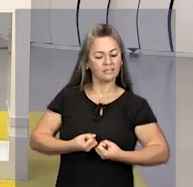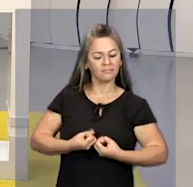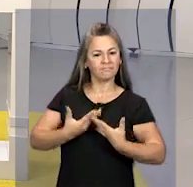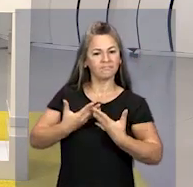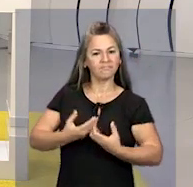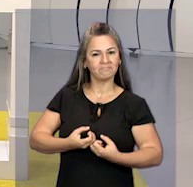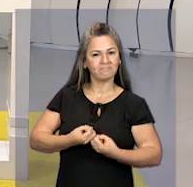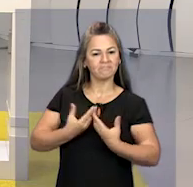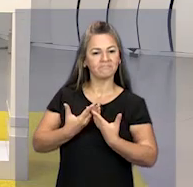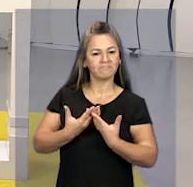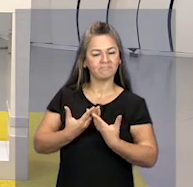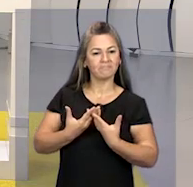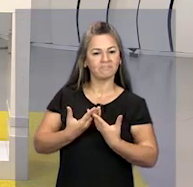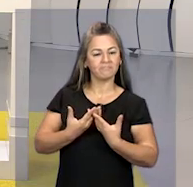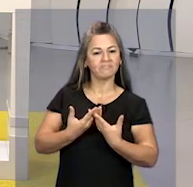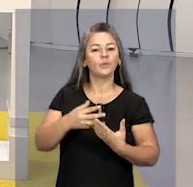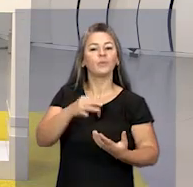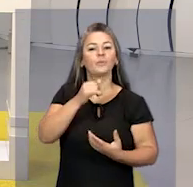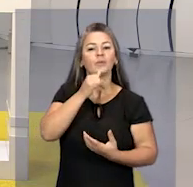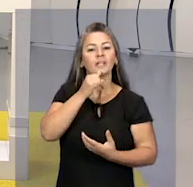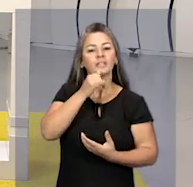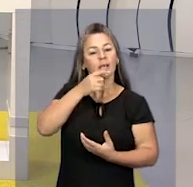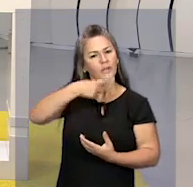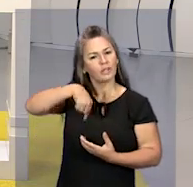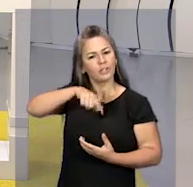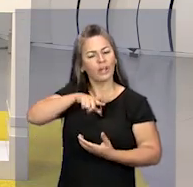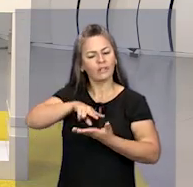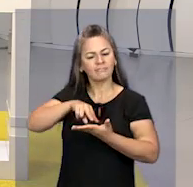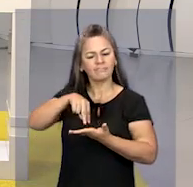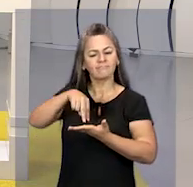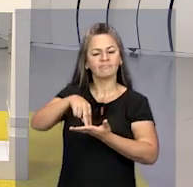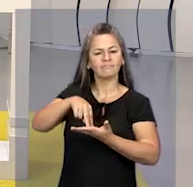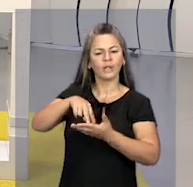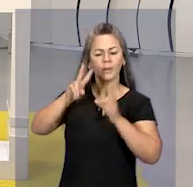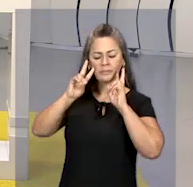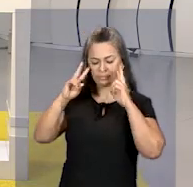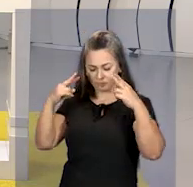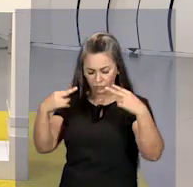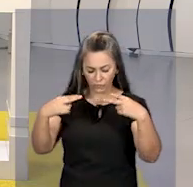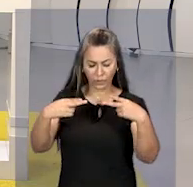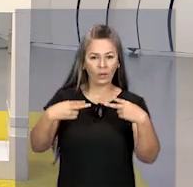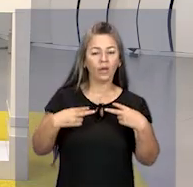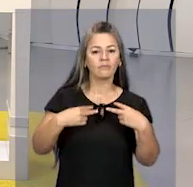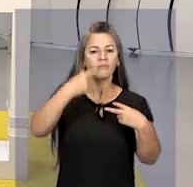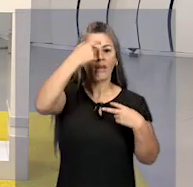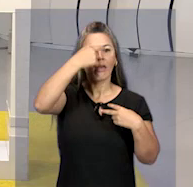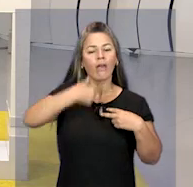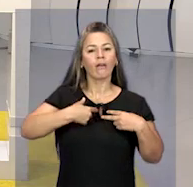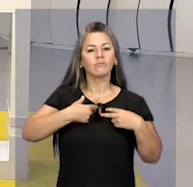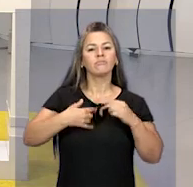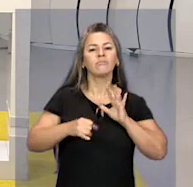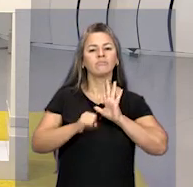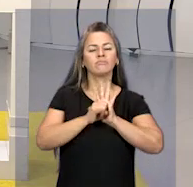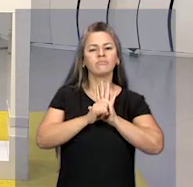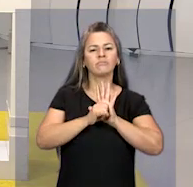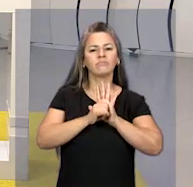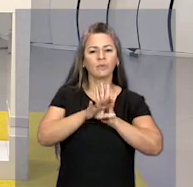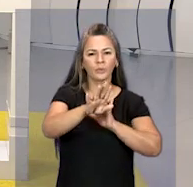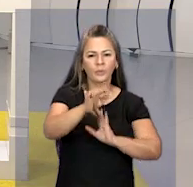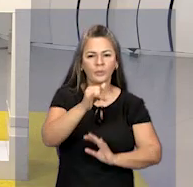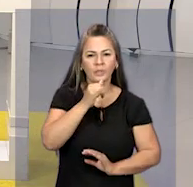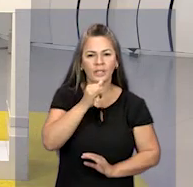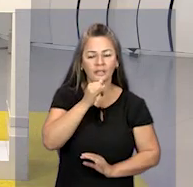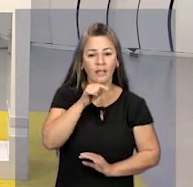A ideia de nos colocar no mundo, como eu me enxergo como cidadão, como eu me enxergo nesse mundo. Você já parou para